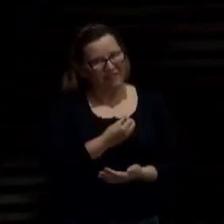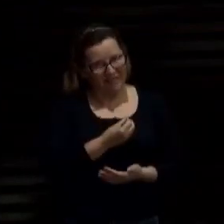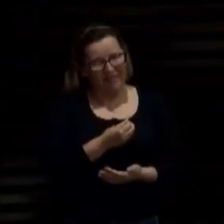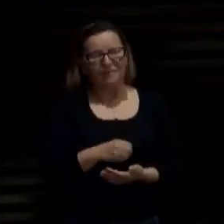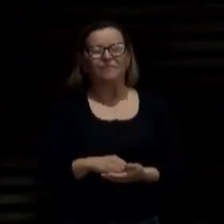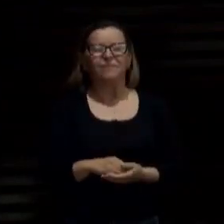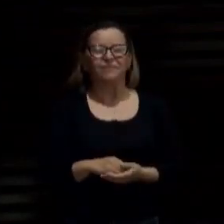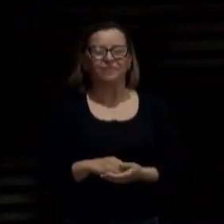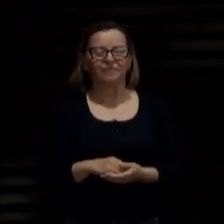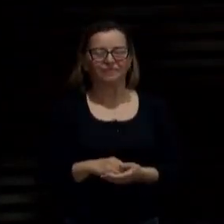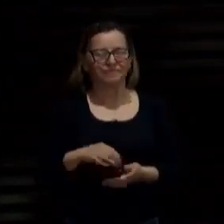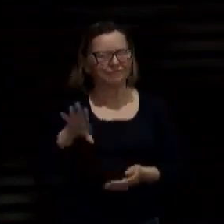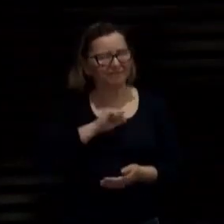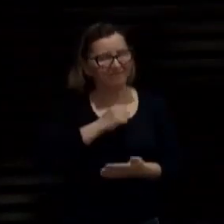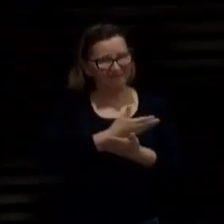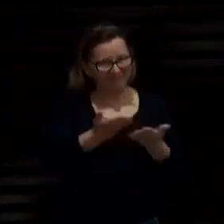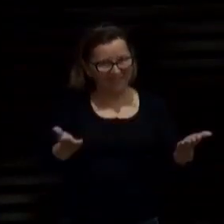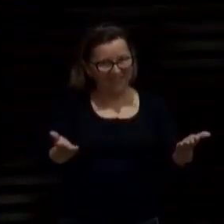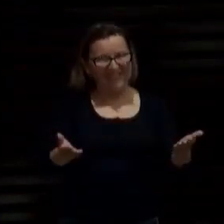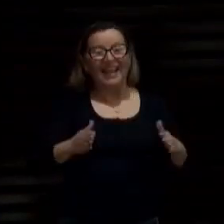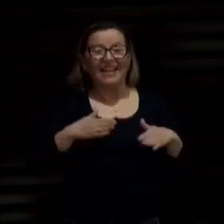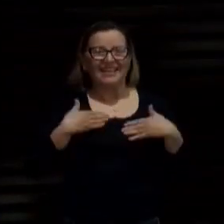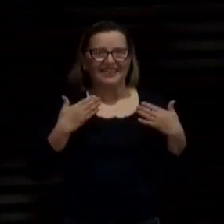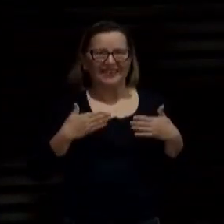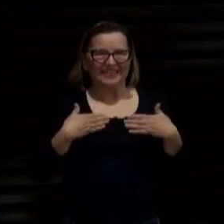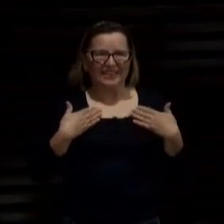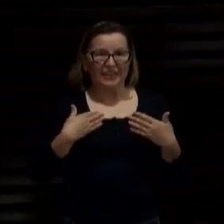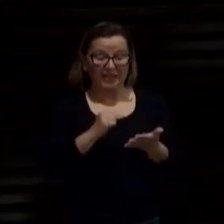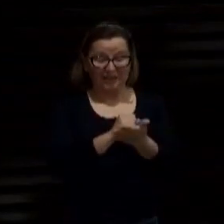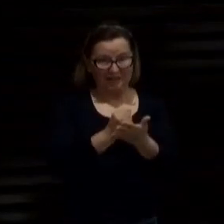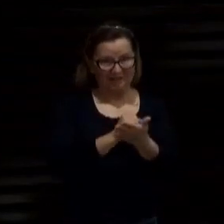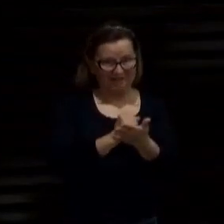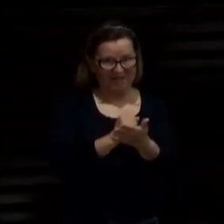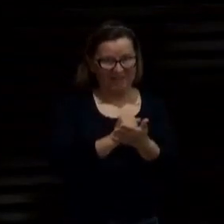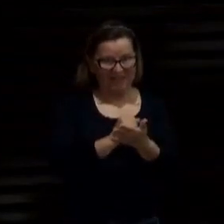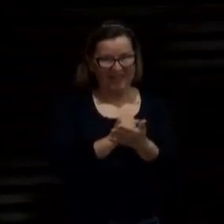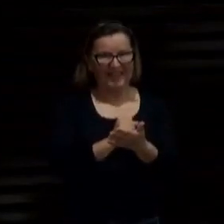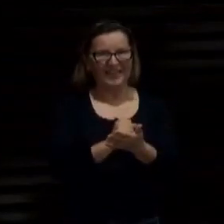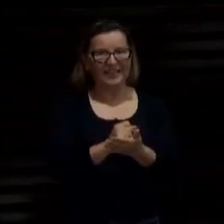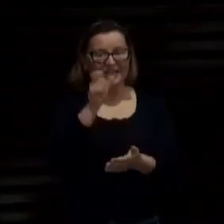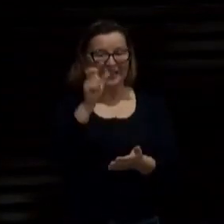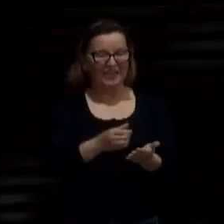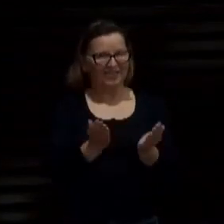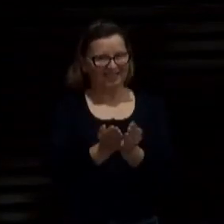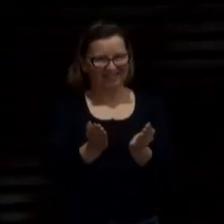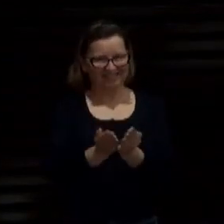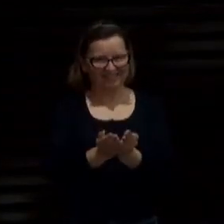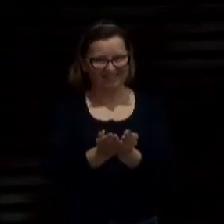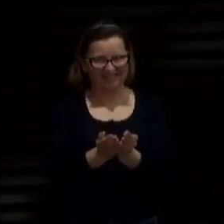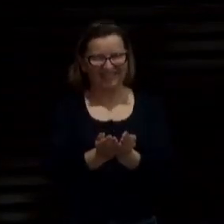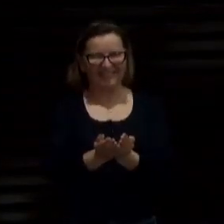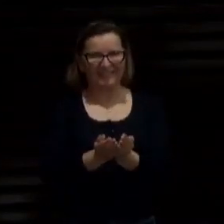Meus amados, a alegria é marca distintiva do cristão.